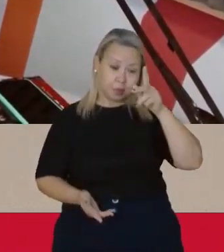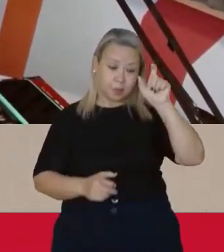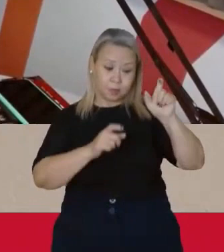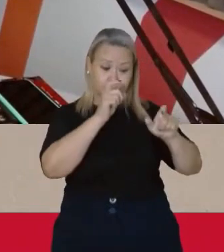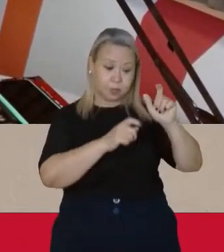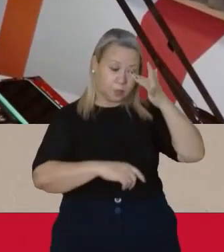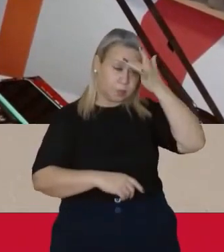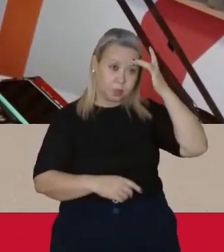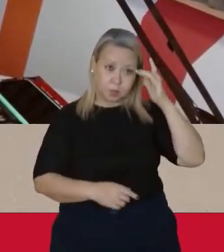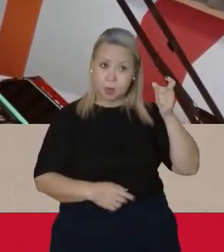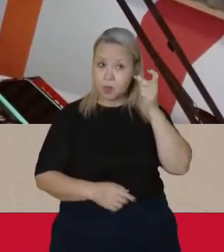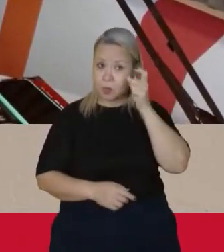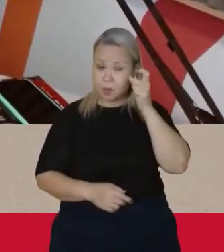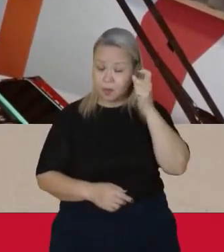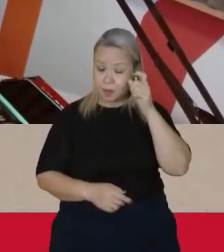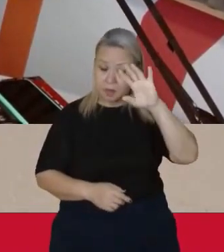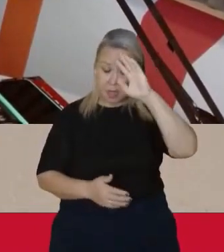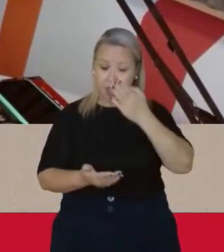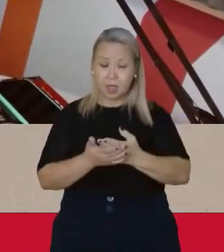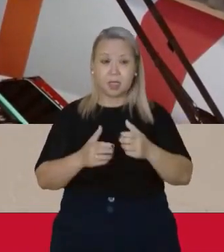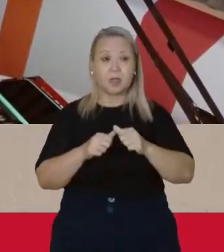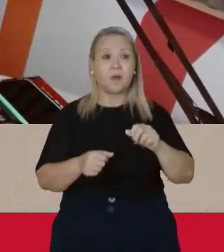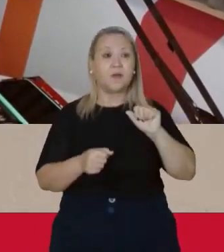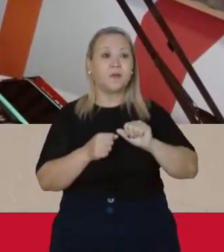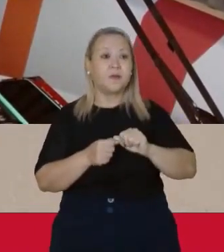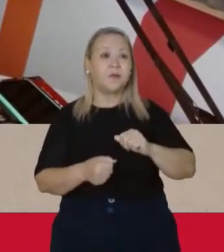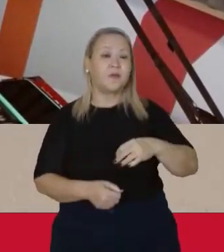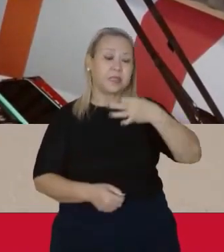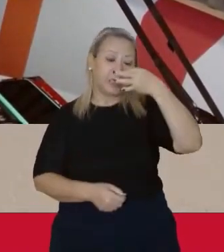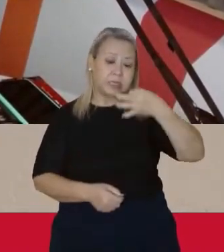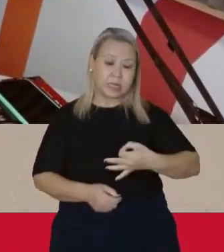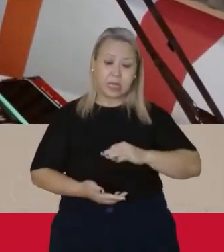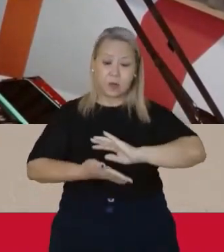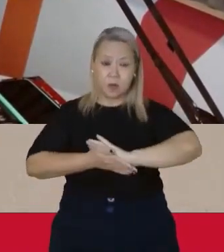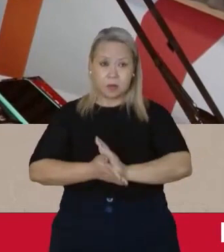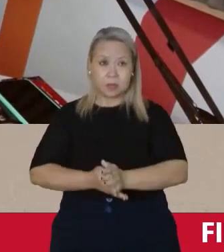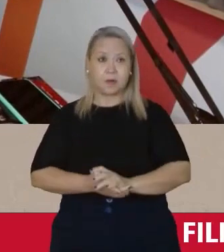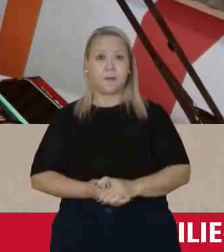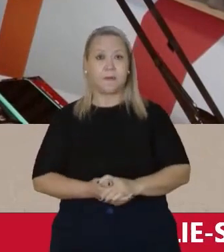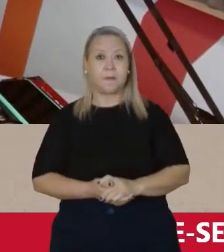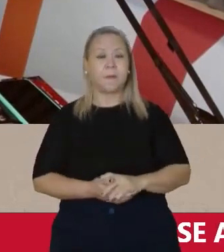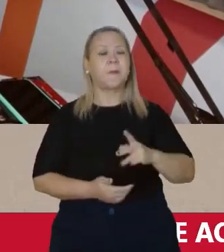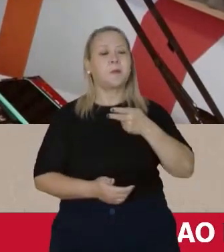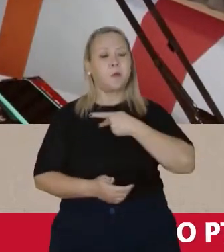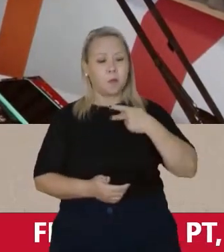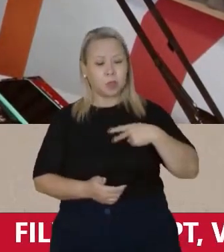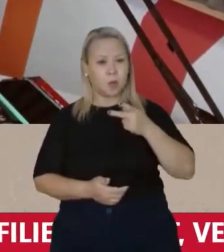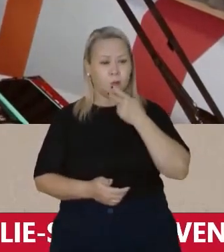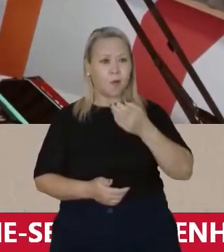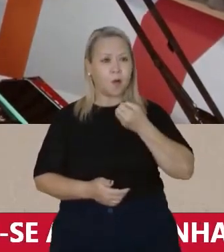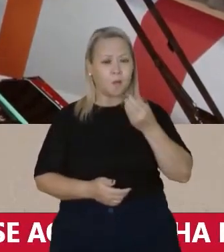estar fazendo o correto, né? Quando discriminam. O Ludium diz, muito boa colocação do pastor Oliver Costa, existe